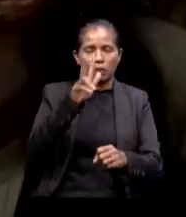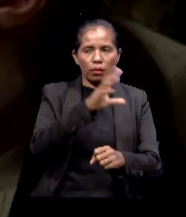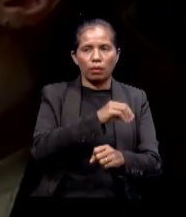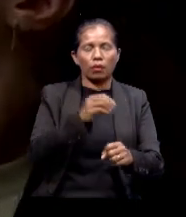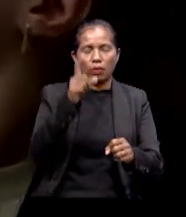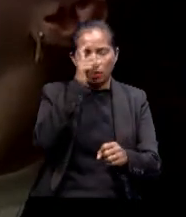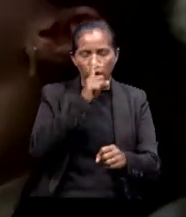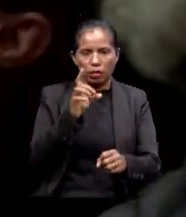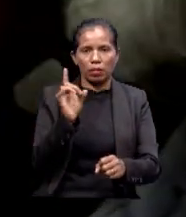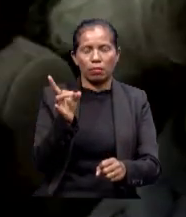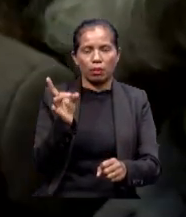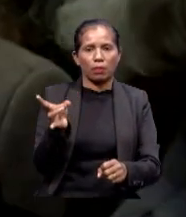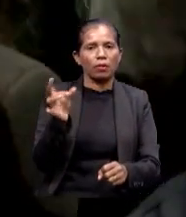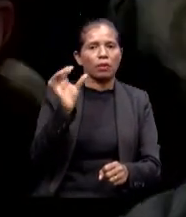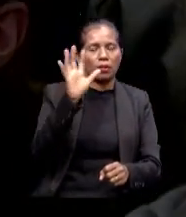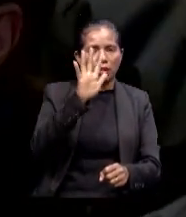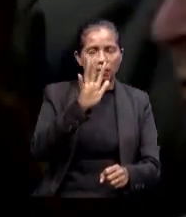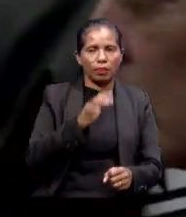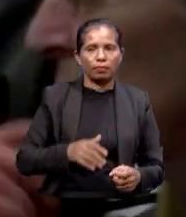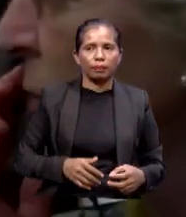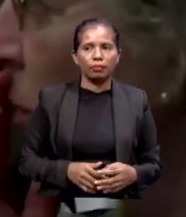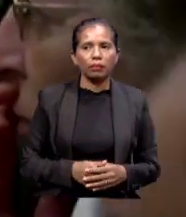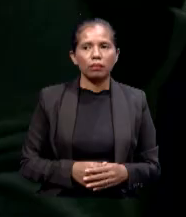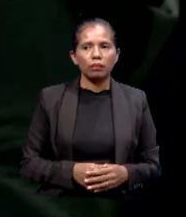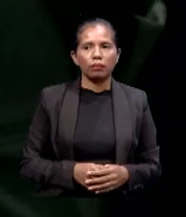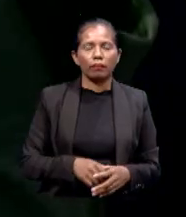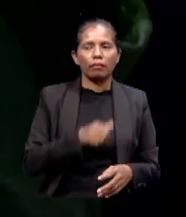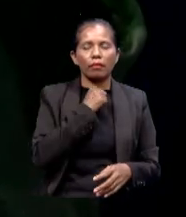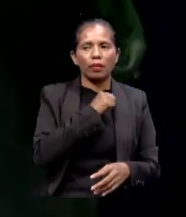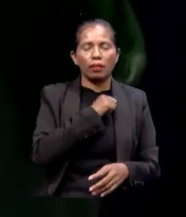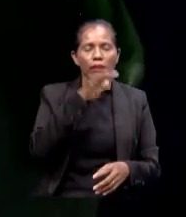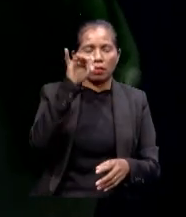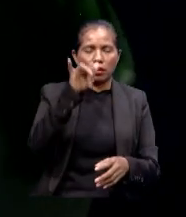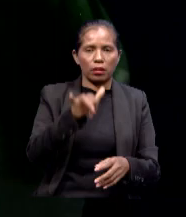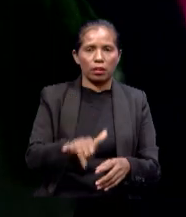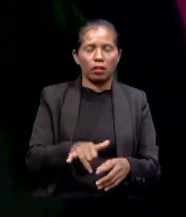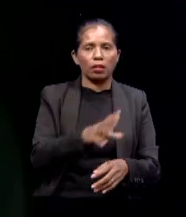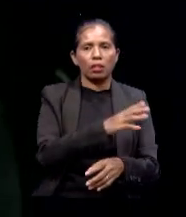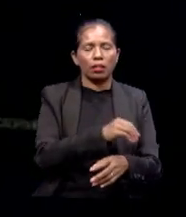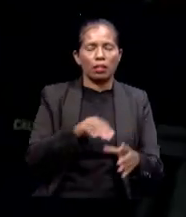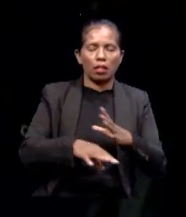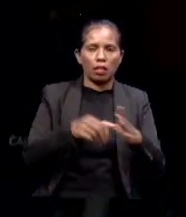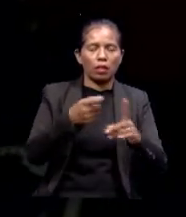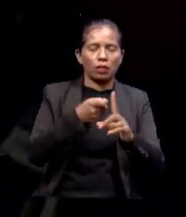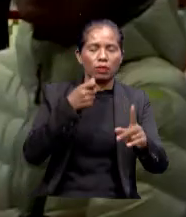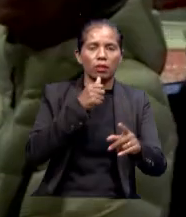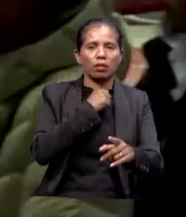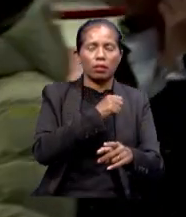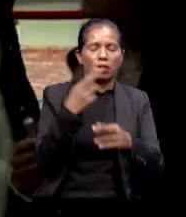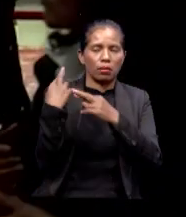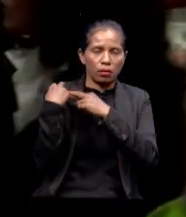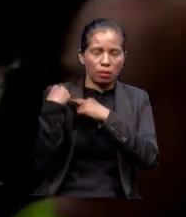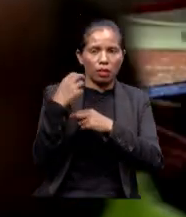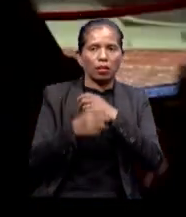ho idade se nuresen lima. No Papa Bento hela ona ia Vaticano desde ne resigna an husinha cargo ia